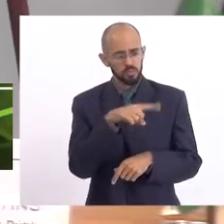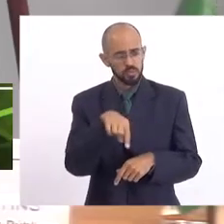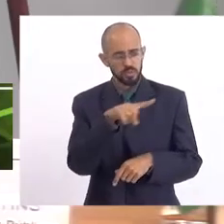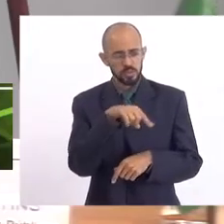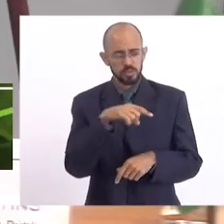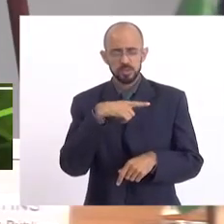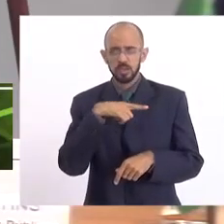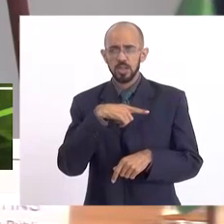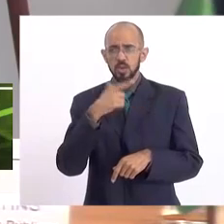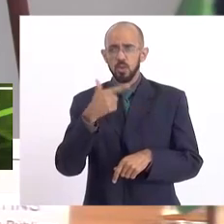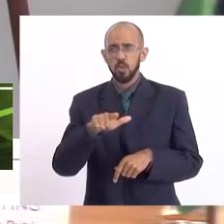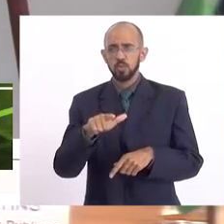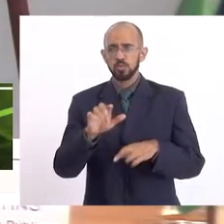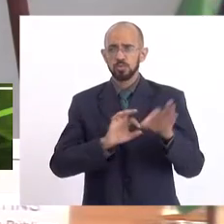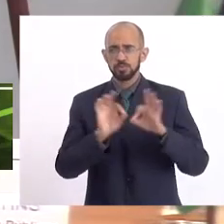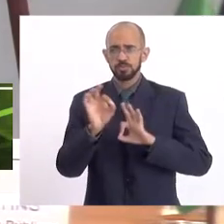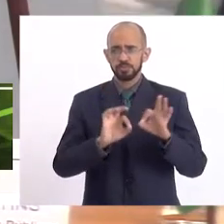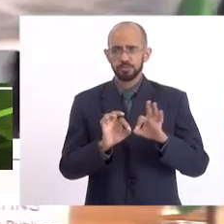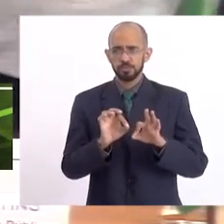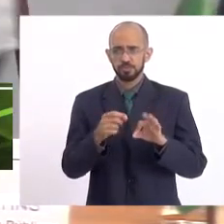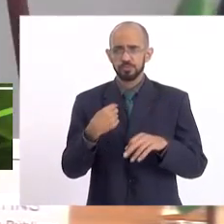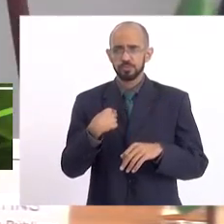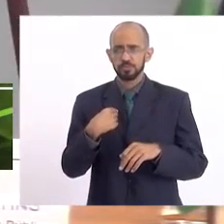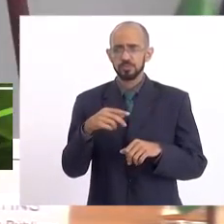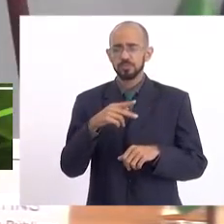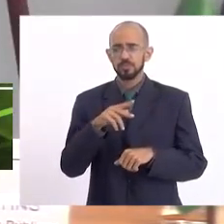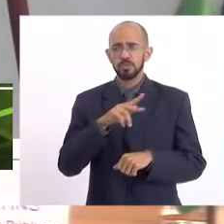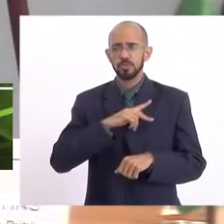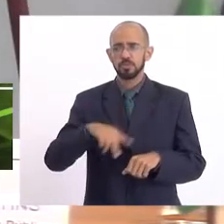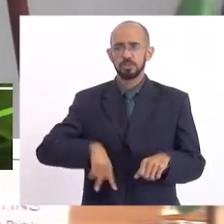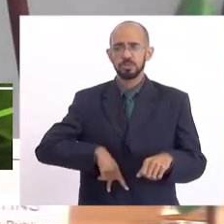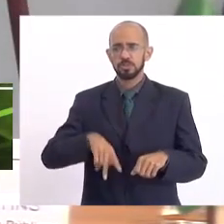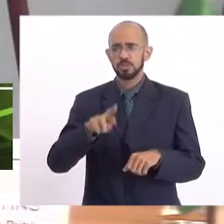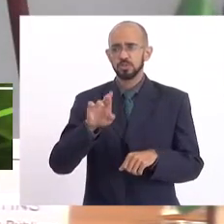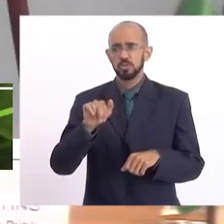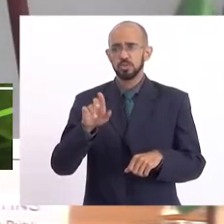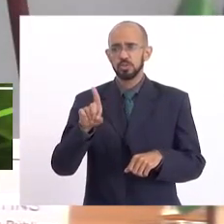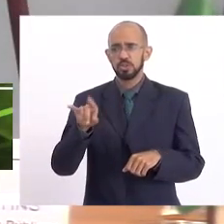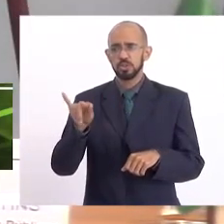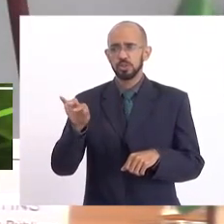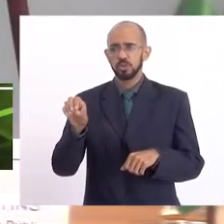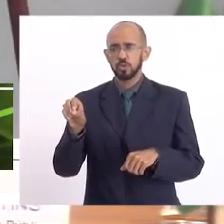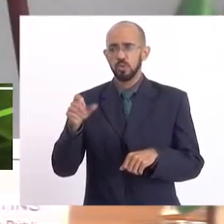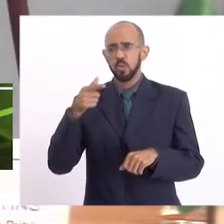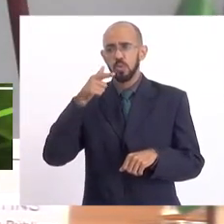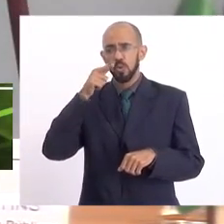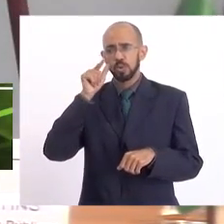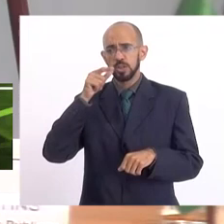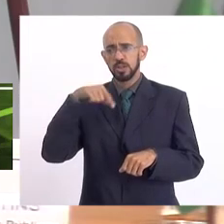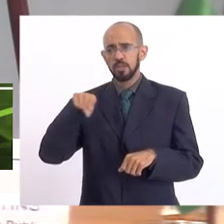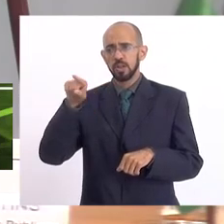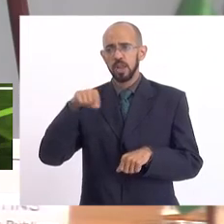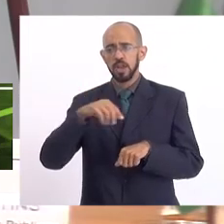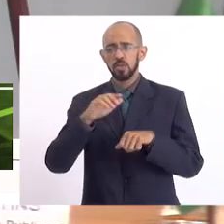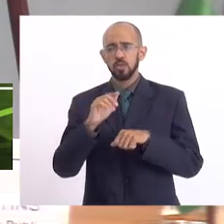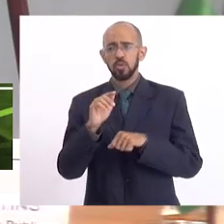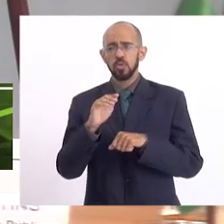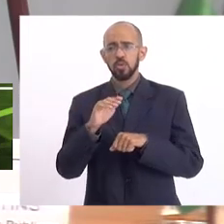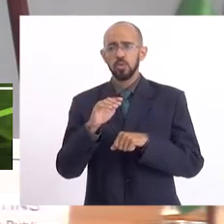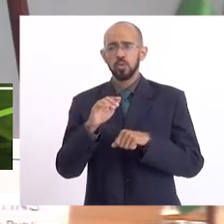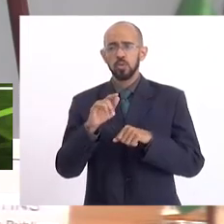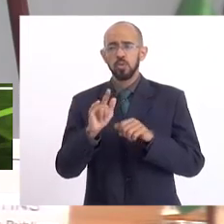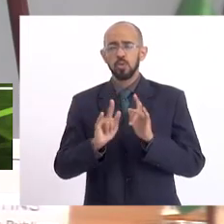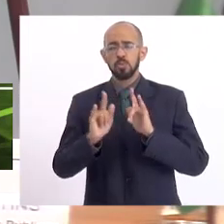estava eu e o presidente Rodrigo Amorim com o Alexandre Vale no Palácio Guanabara, uma conversa informal